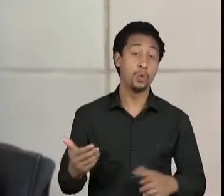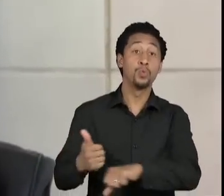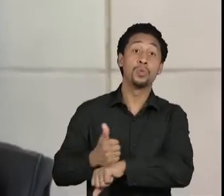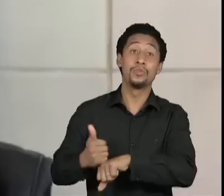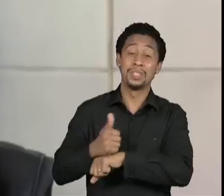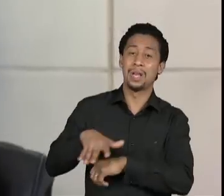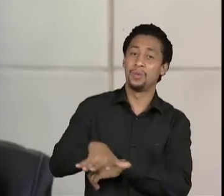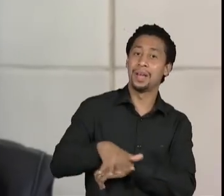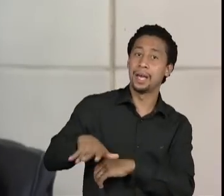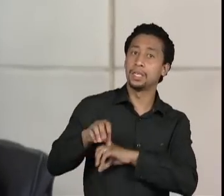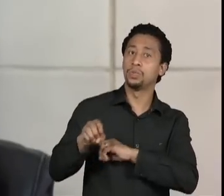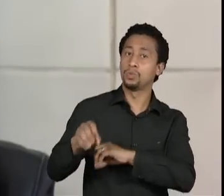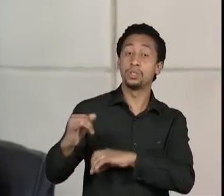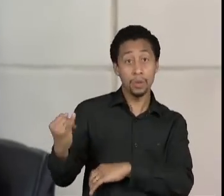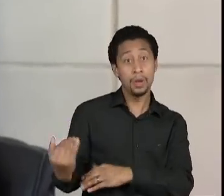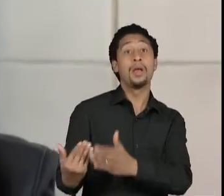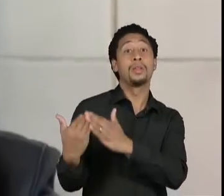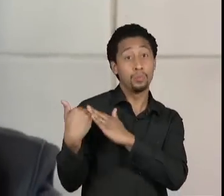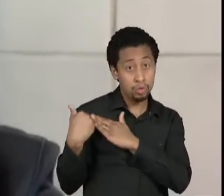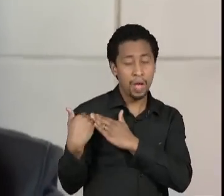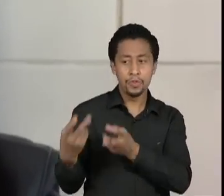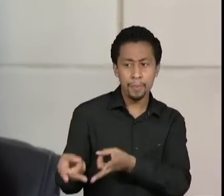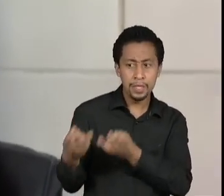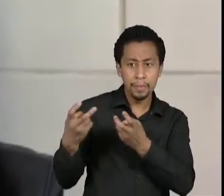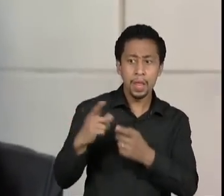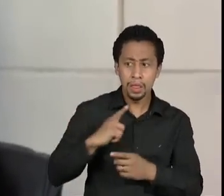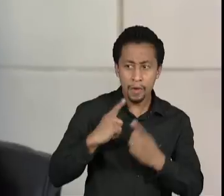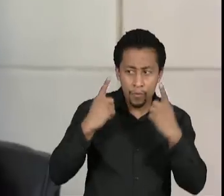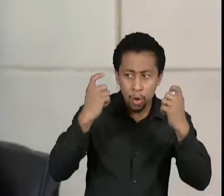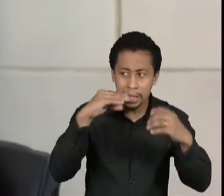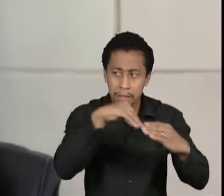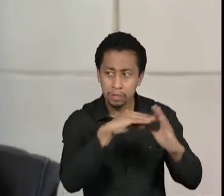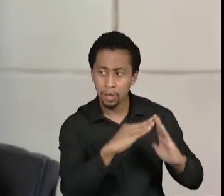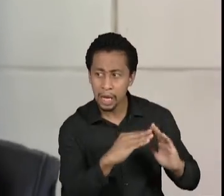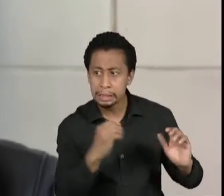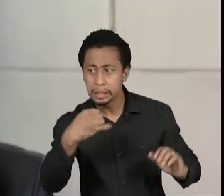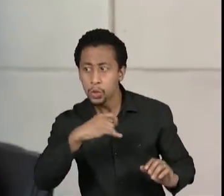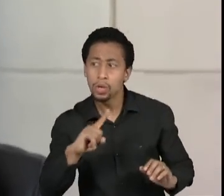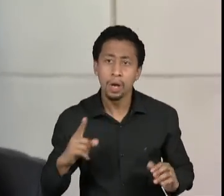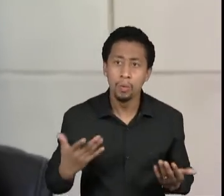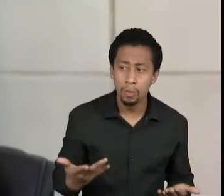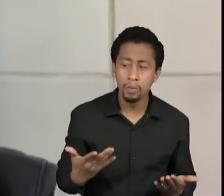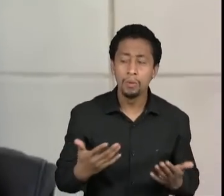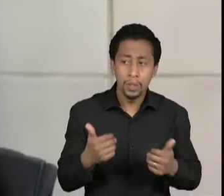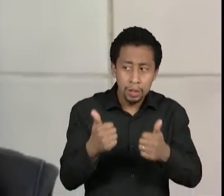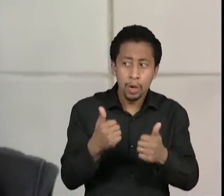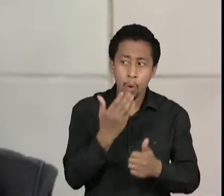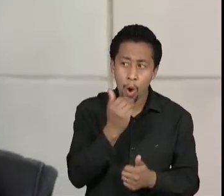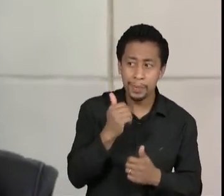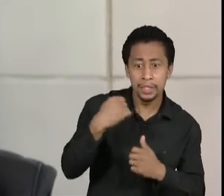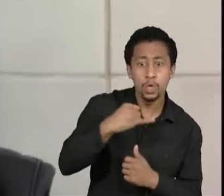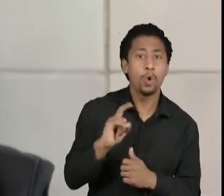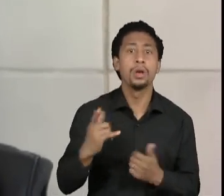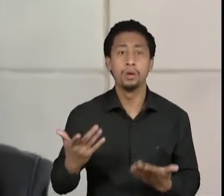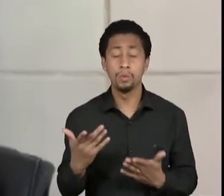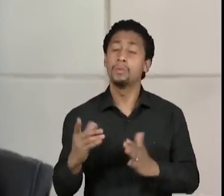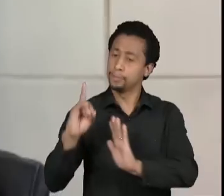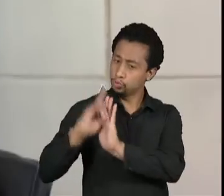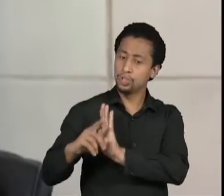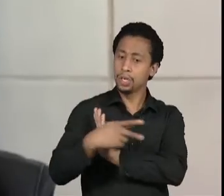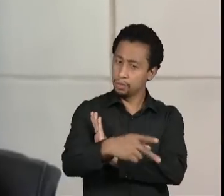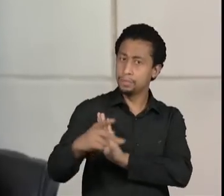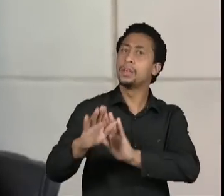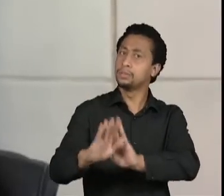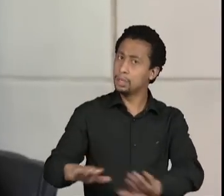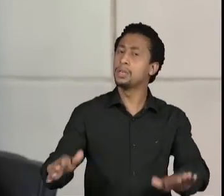pela identificação de uma série de violências, pelo encaminhamento desses casos junto ao sistema de garantia de